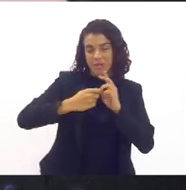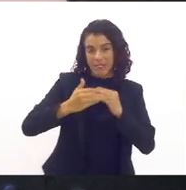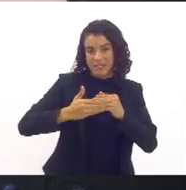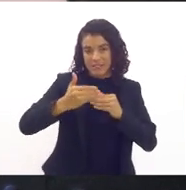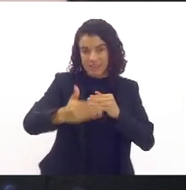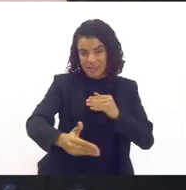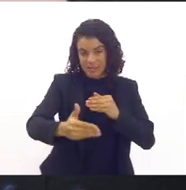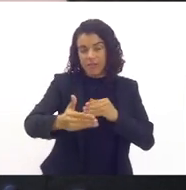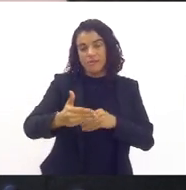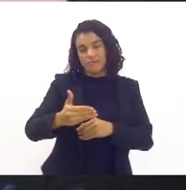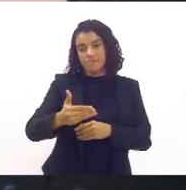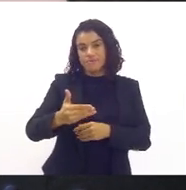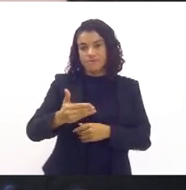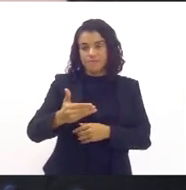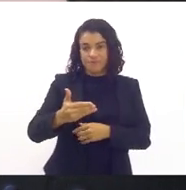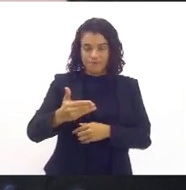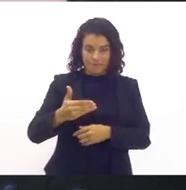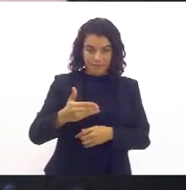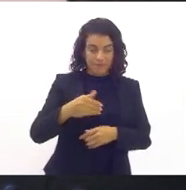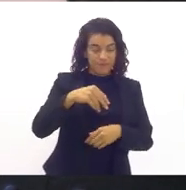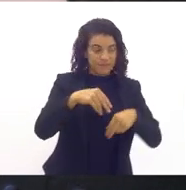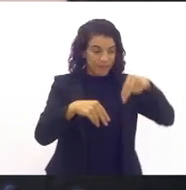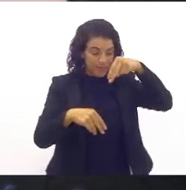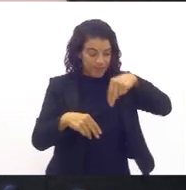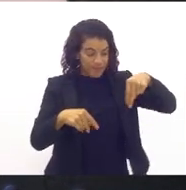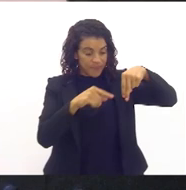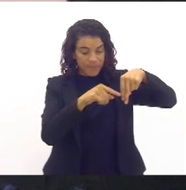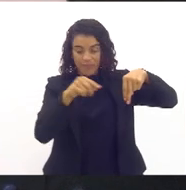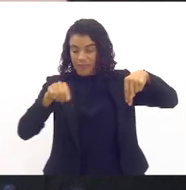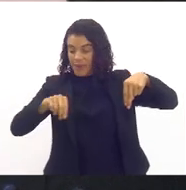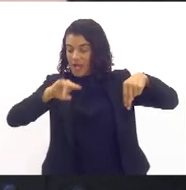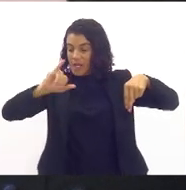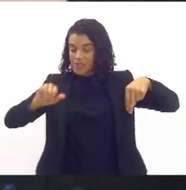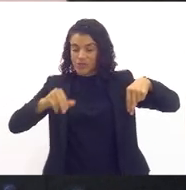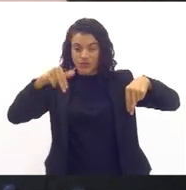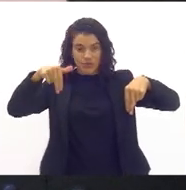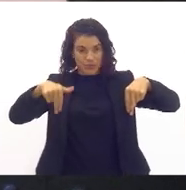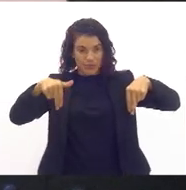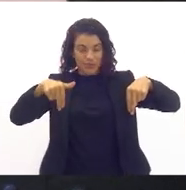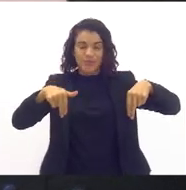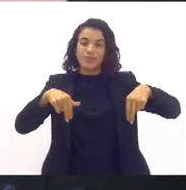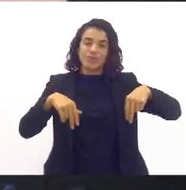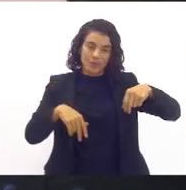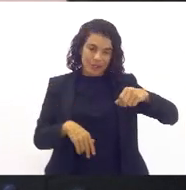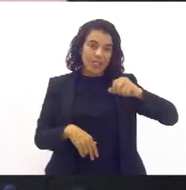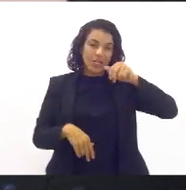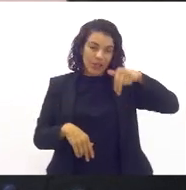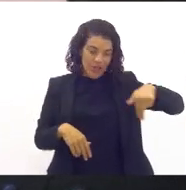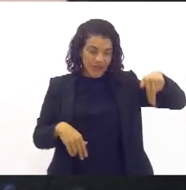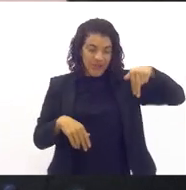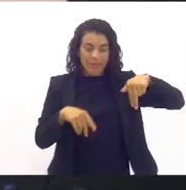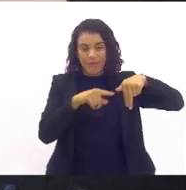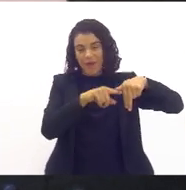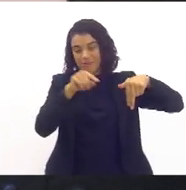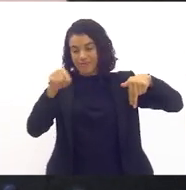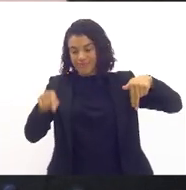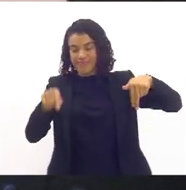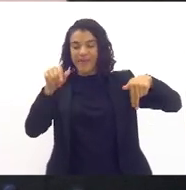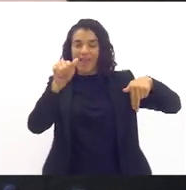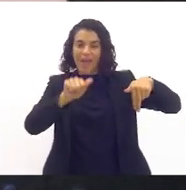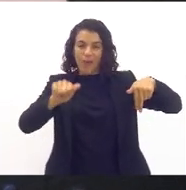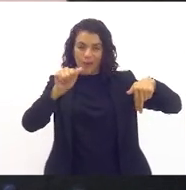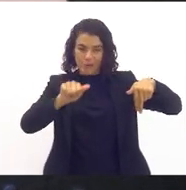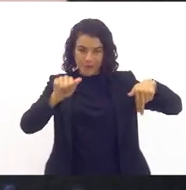então aqui as posições aqui nós estamos trazendo de novembro a junho para refletir de janeiro a agosto, que é justamente o período do quadrimestre que nós